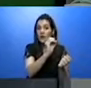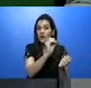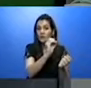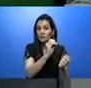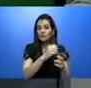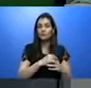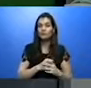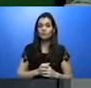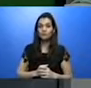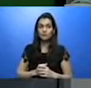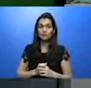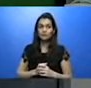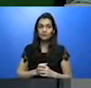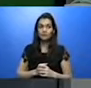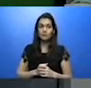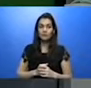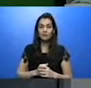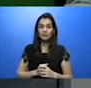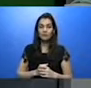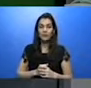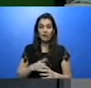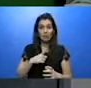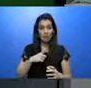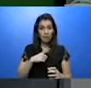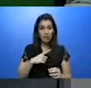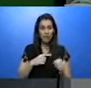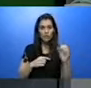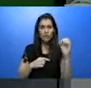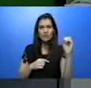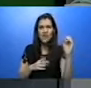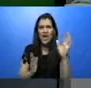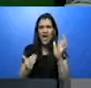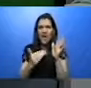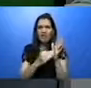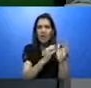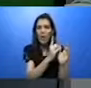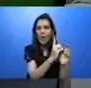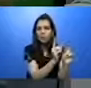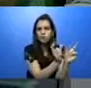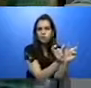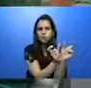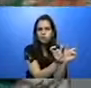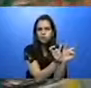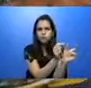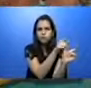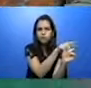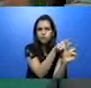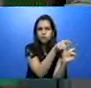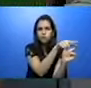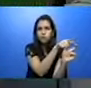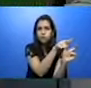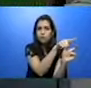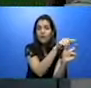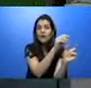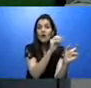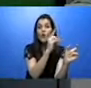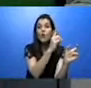0. Então, nós temos, olha, do 0 até chegar no 1 centímetro, que é essa medida aqui, ó.